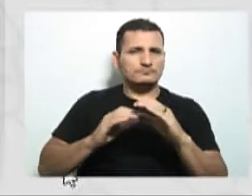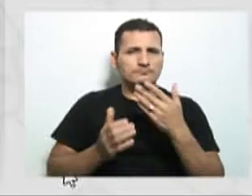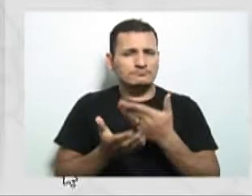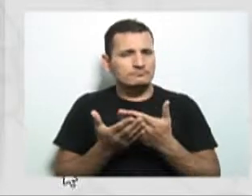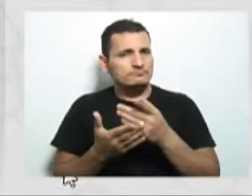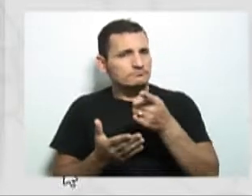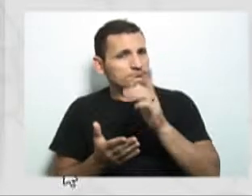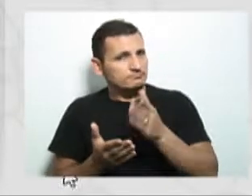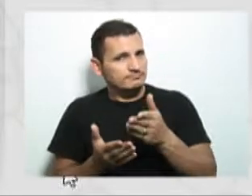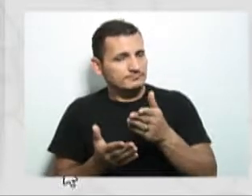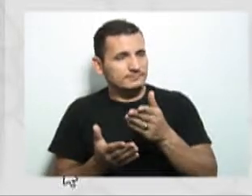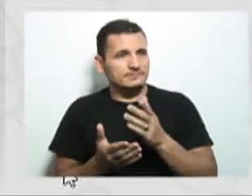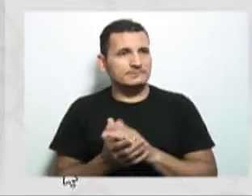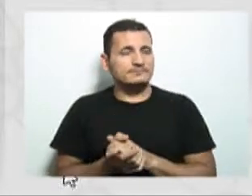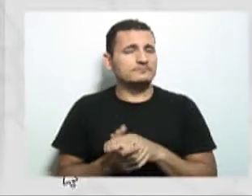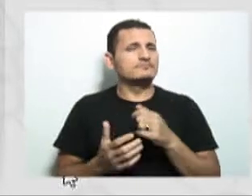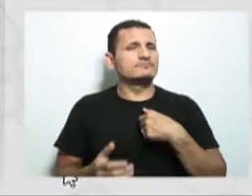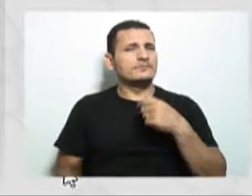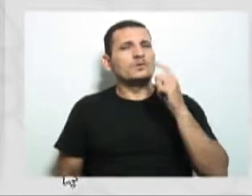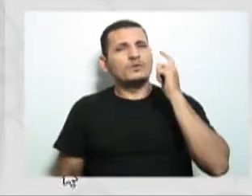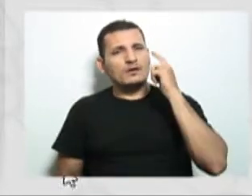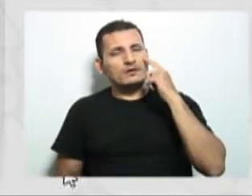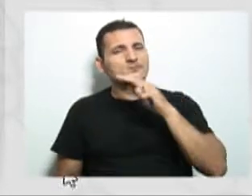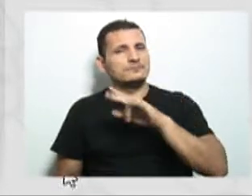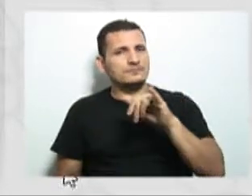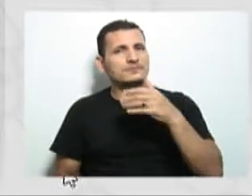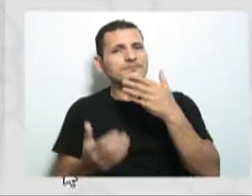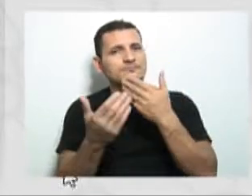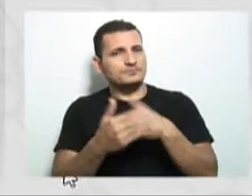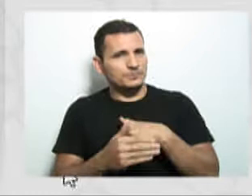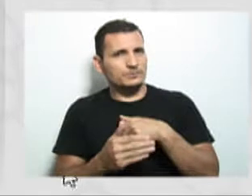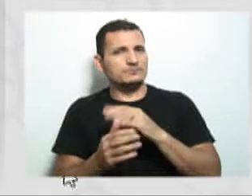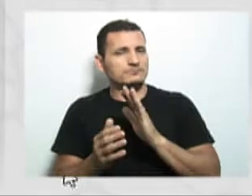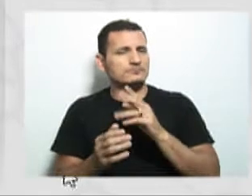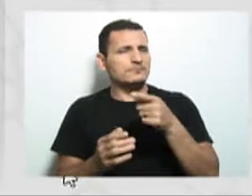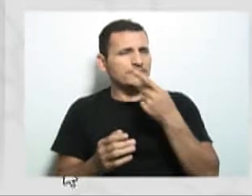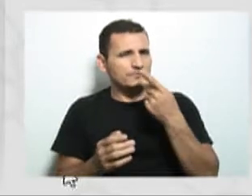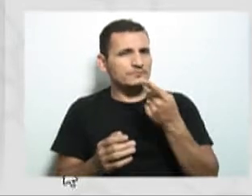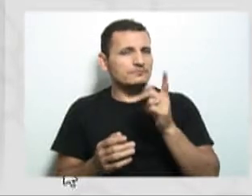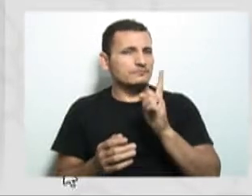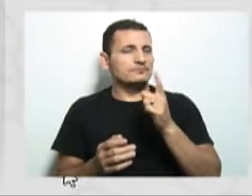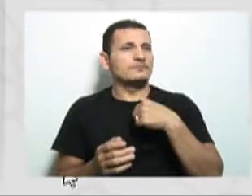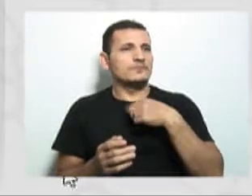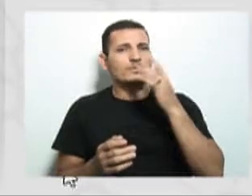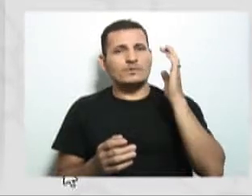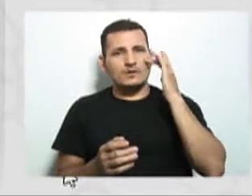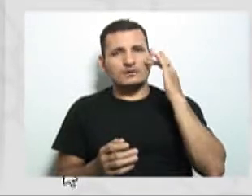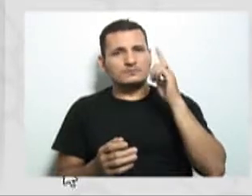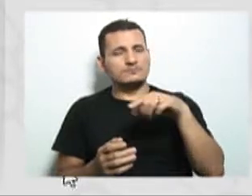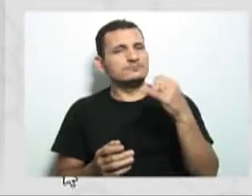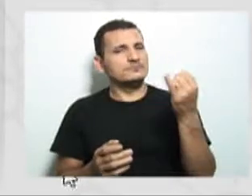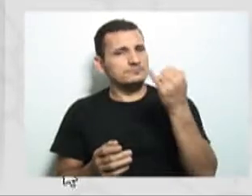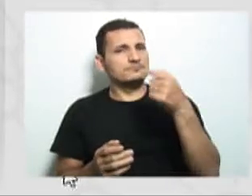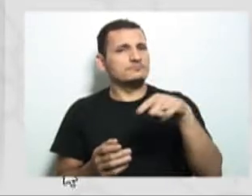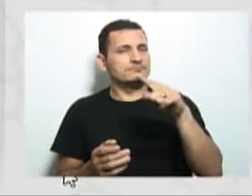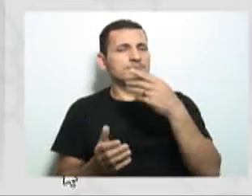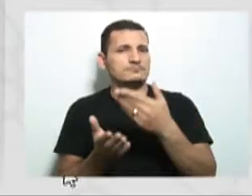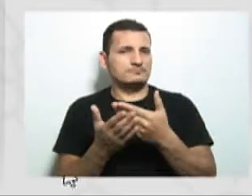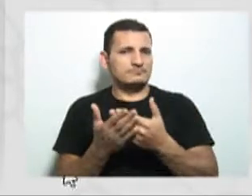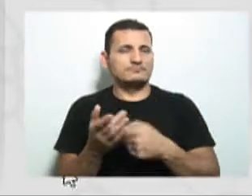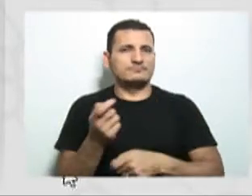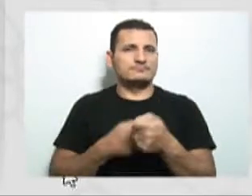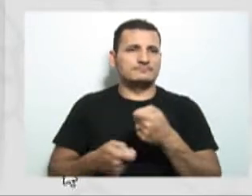daqui? Olha aí, hein? Eu acho que vai cair pra prova. Vai cair. Esse vai cair. Você tá falando... Não, eu acho que é muito importante você estudar isso daqui para